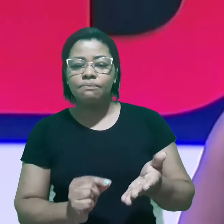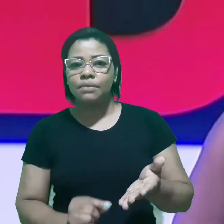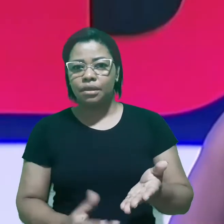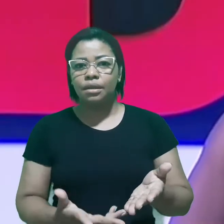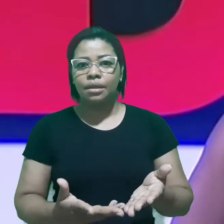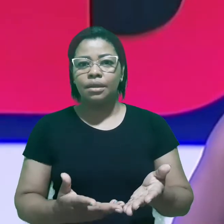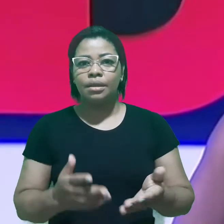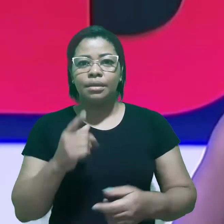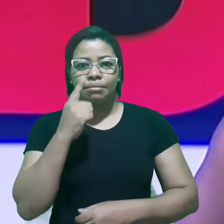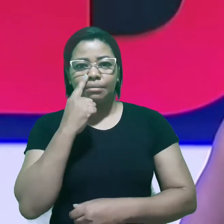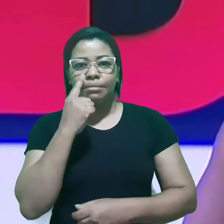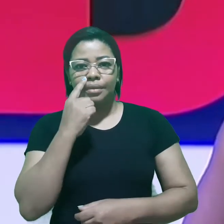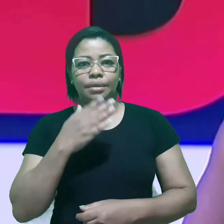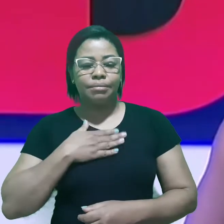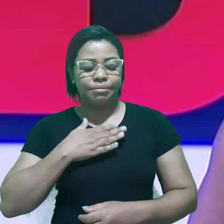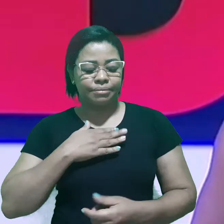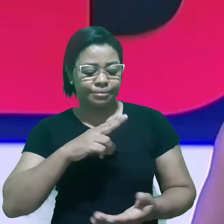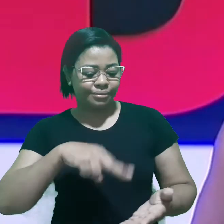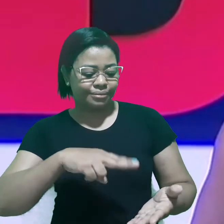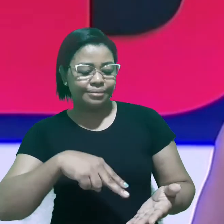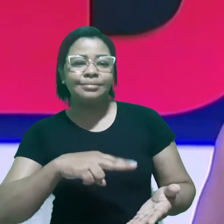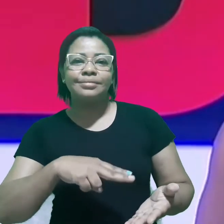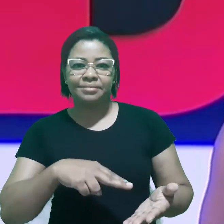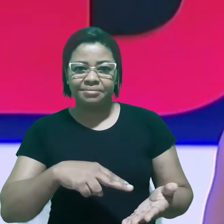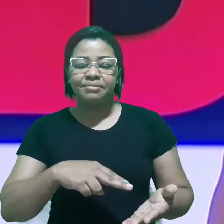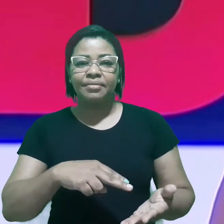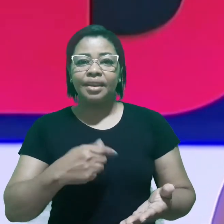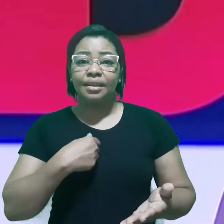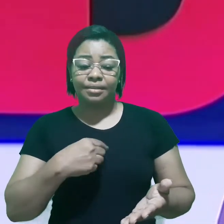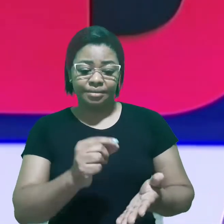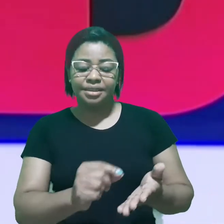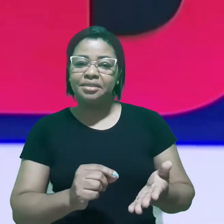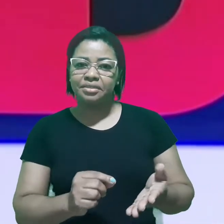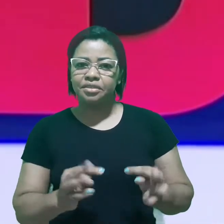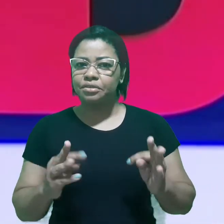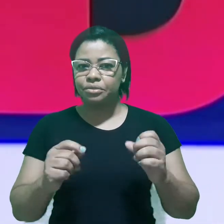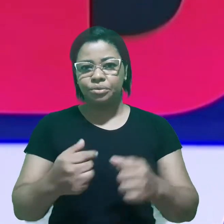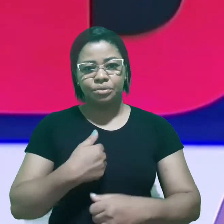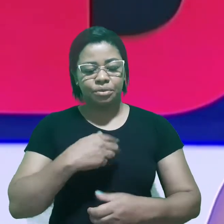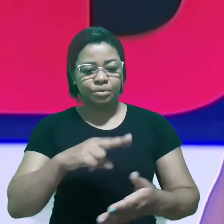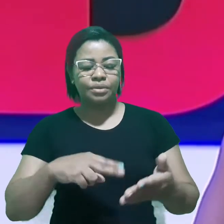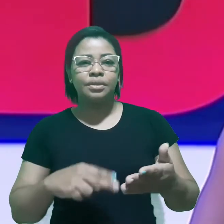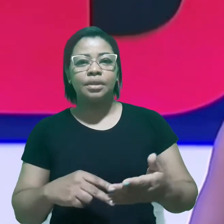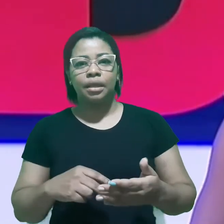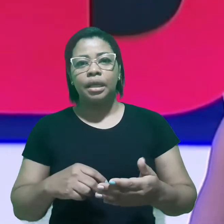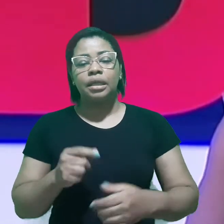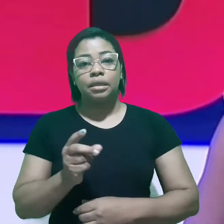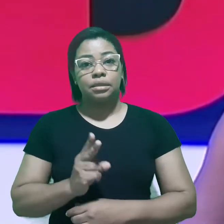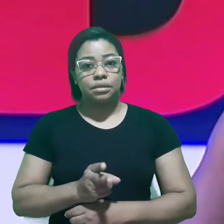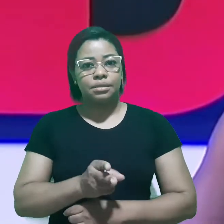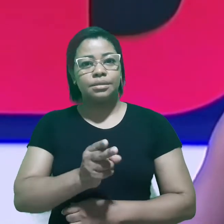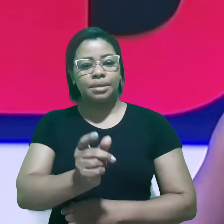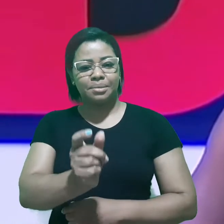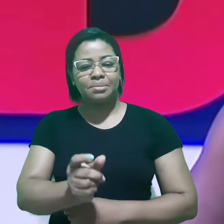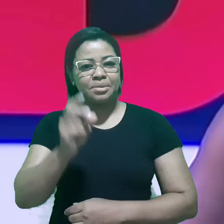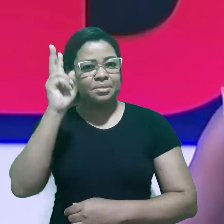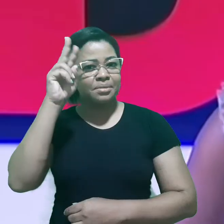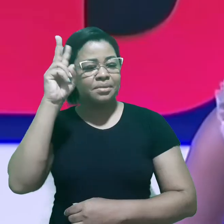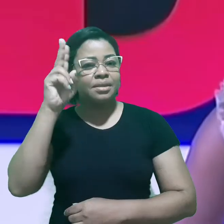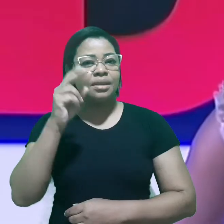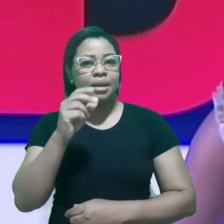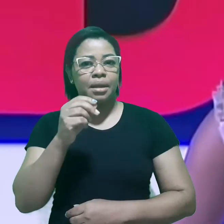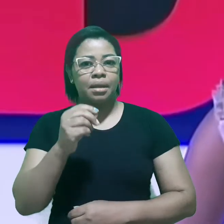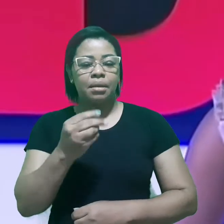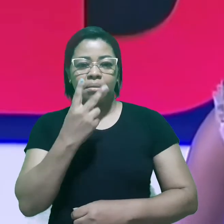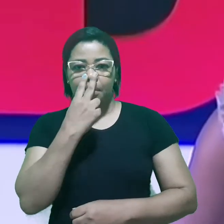escrevi exatamente os tipos de histórias que eu lia. Todos os meus personagens eram brancos, de olhos azuis.